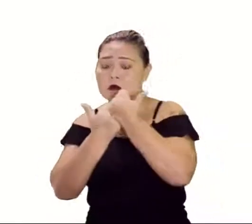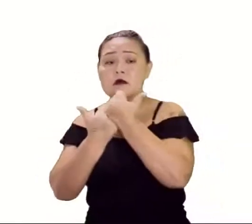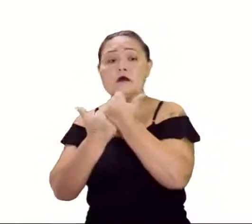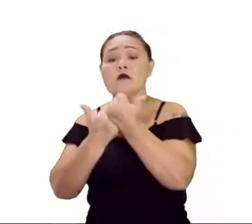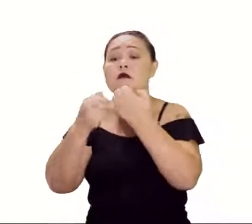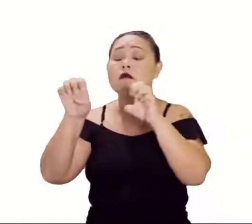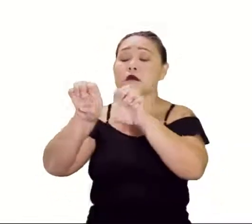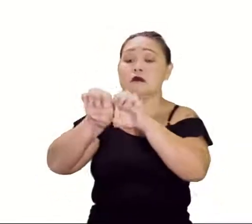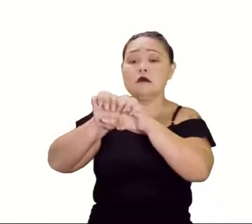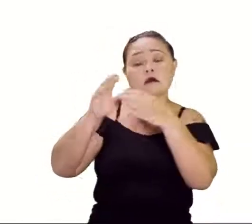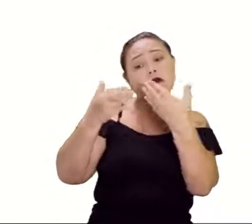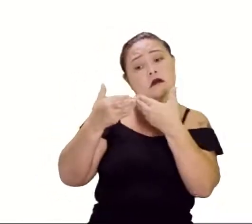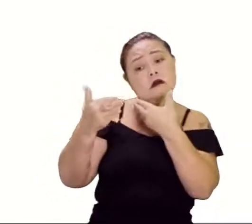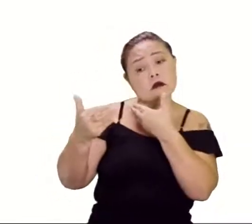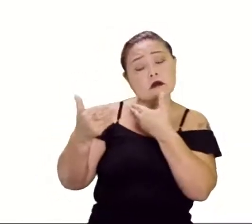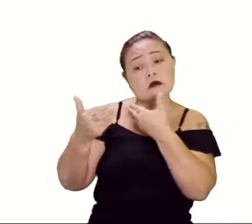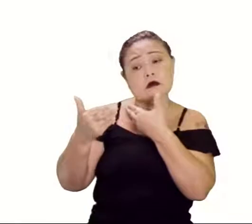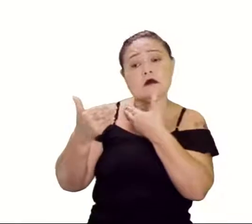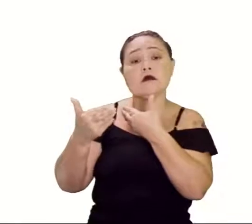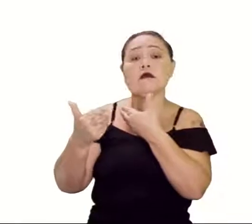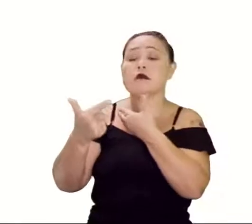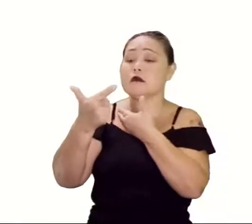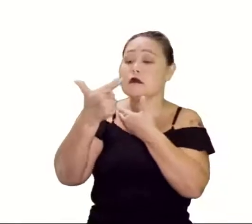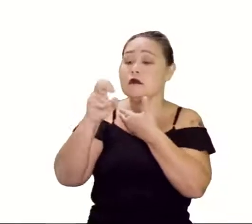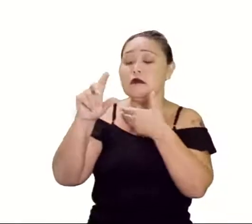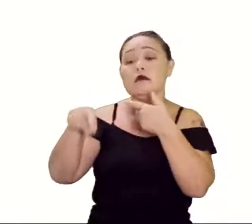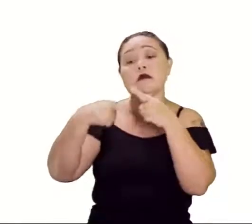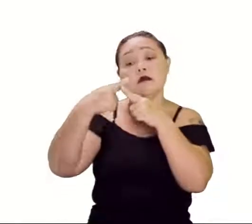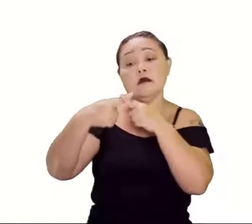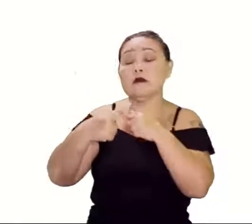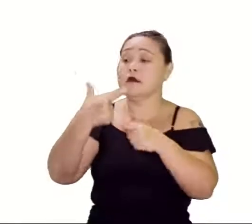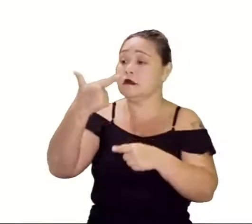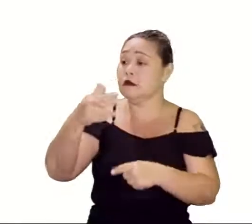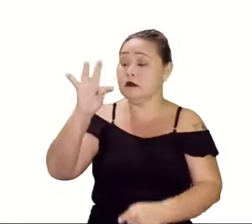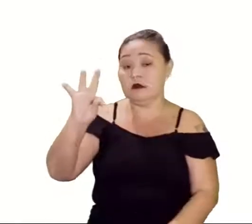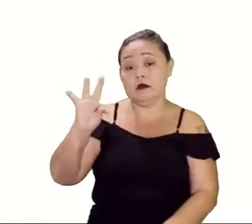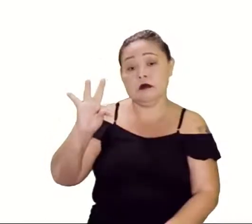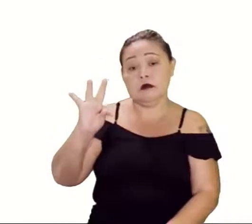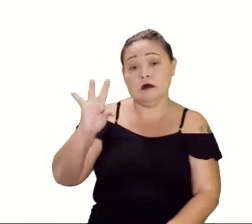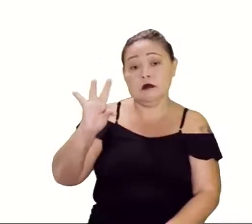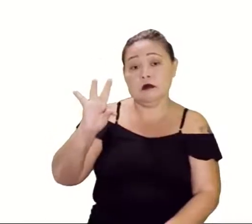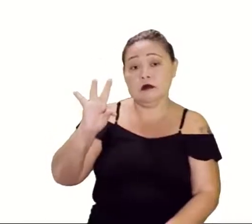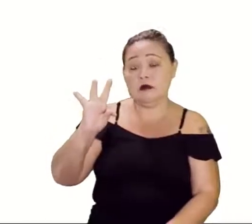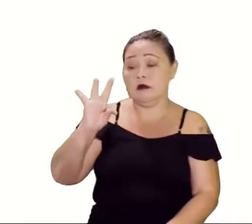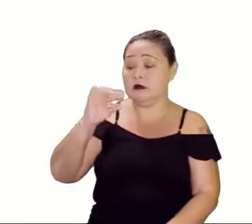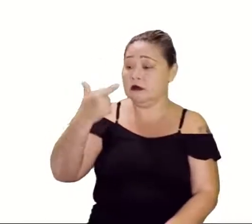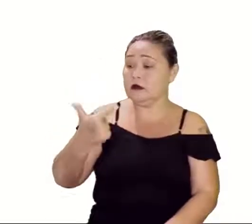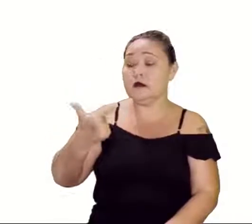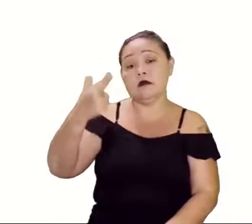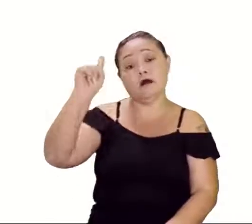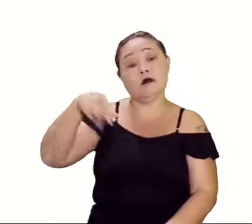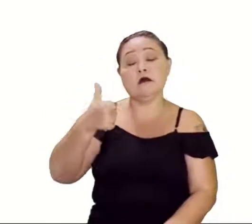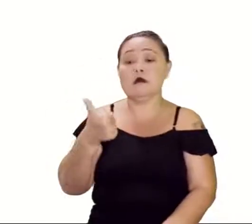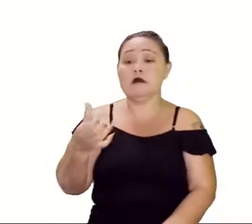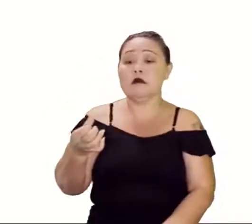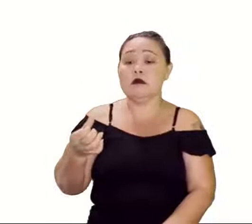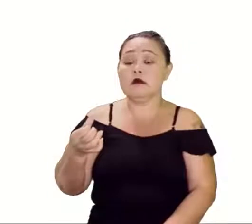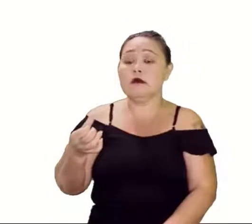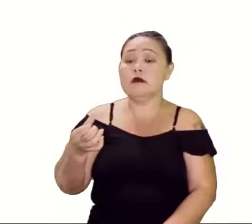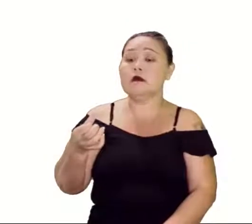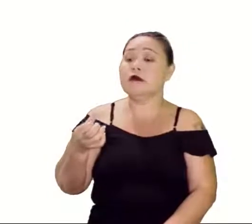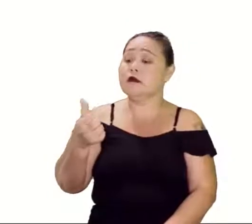a equação lá inicial, não é? 125 vezes 2t, 2 elevado a 4 é